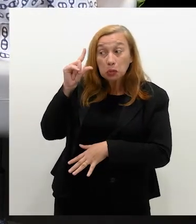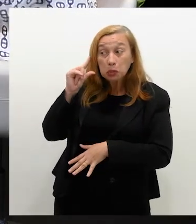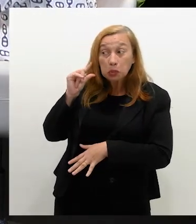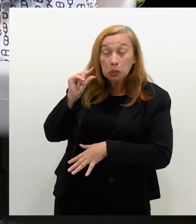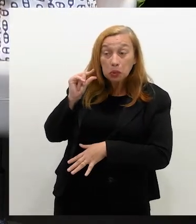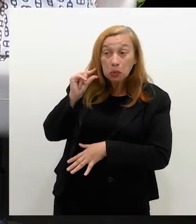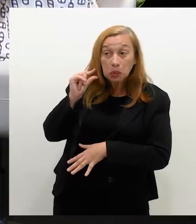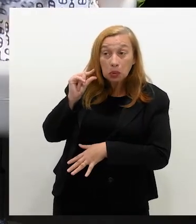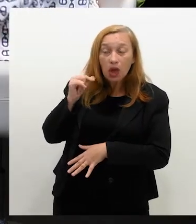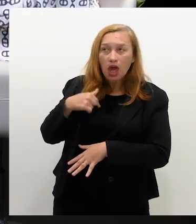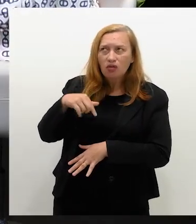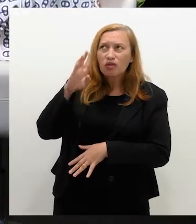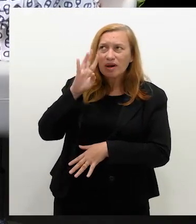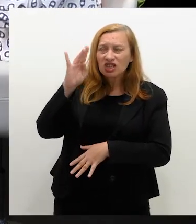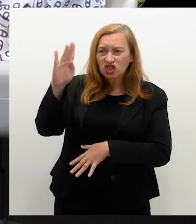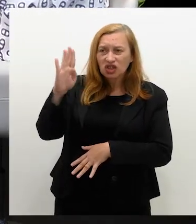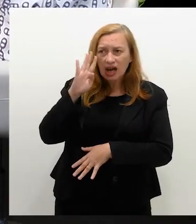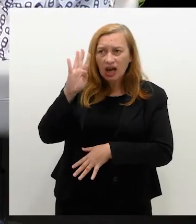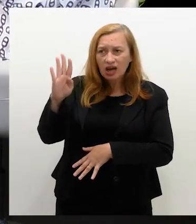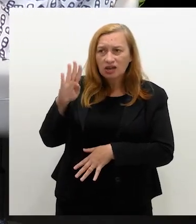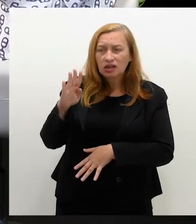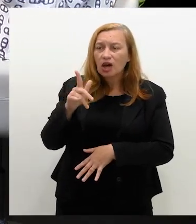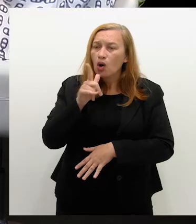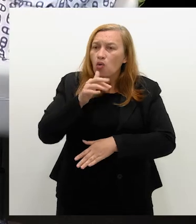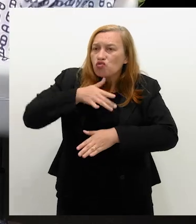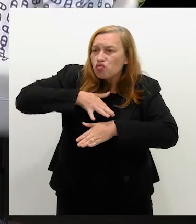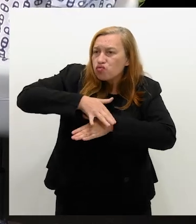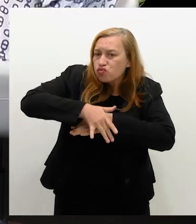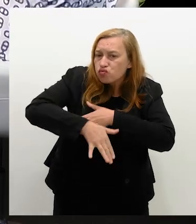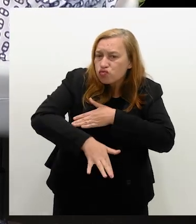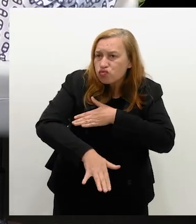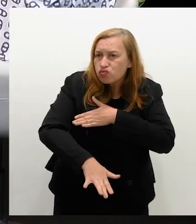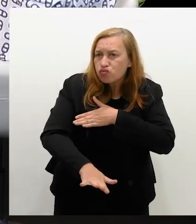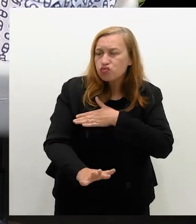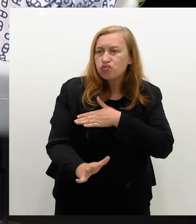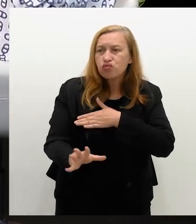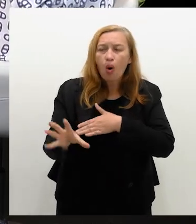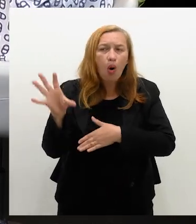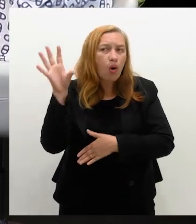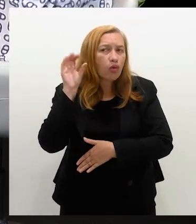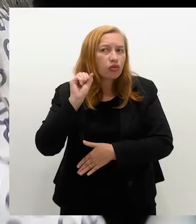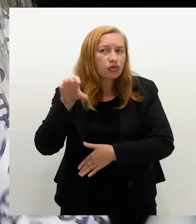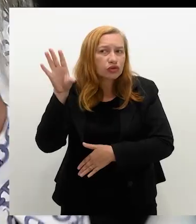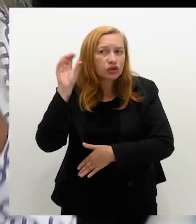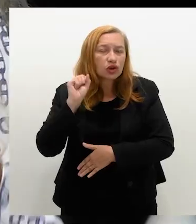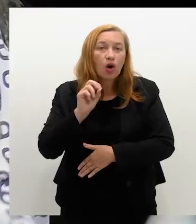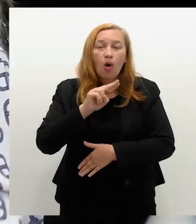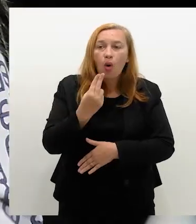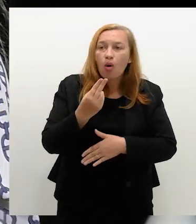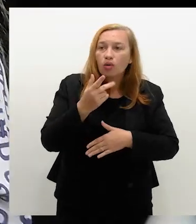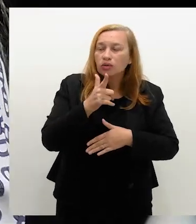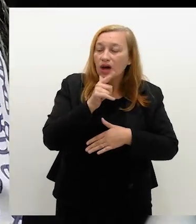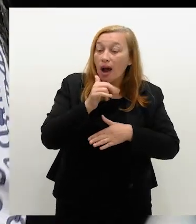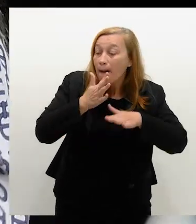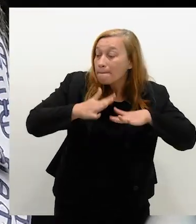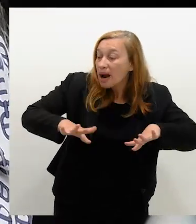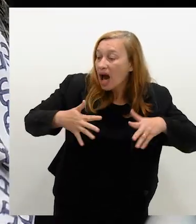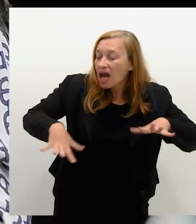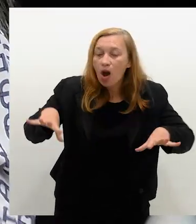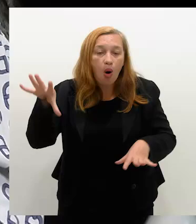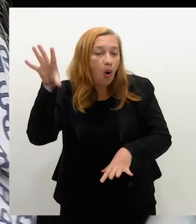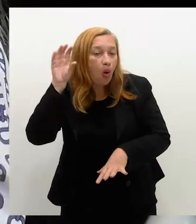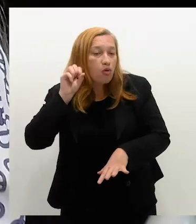e eu vou imaginar aqui, para o lado de um riacho, e ficar ouvindo, ou para a praia e ficar ouvindo o barulho da onda do mar, ou